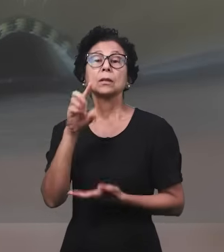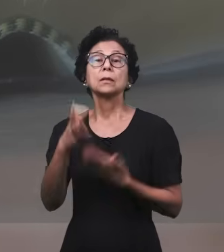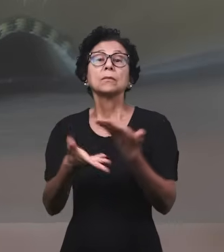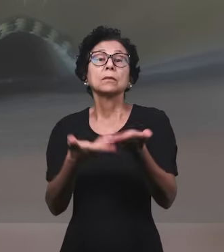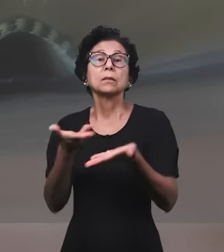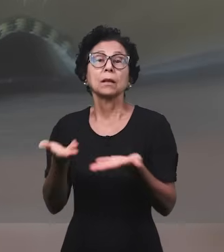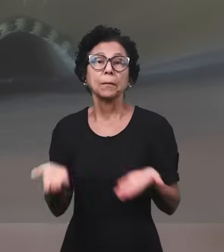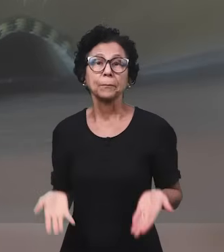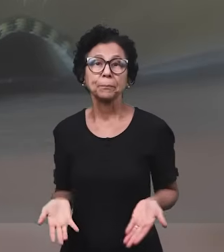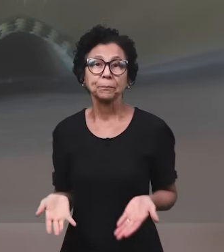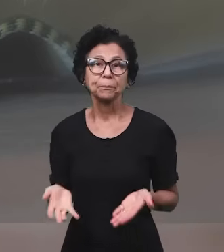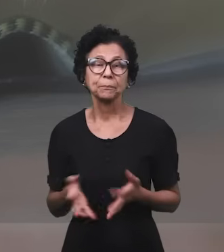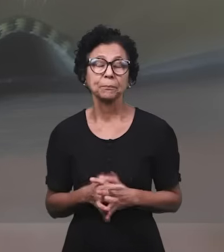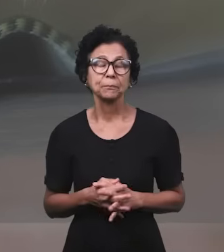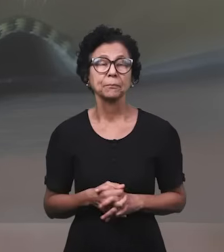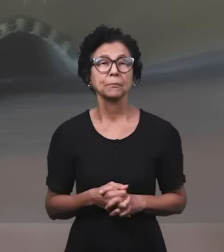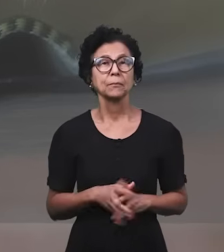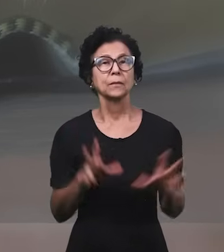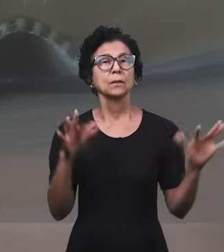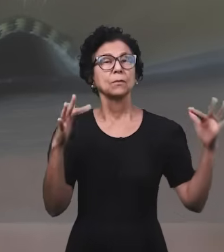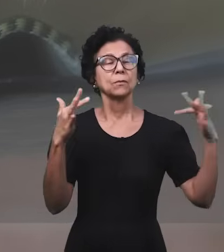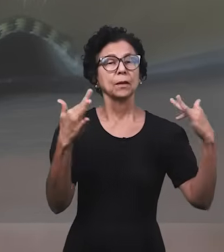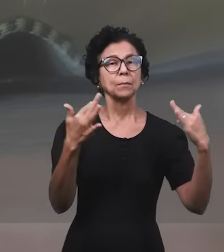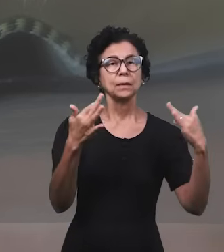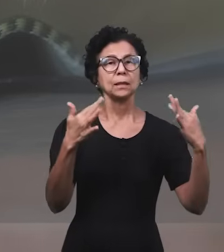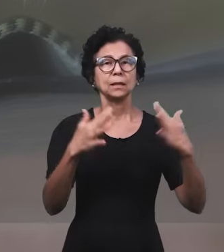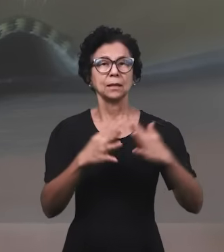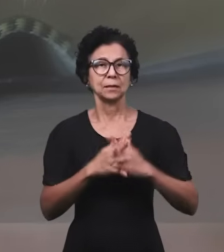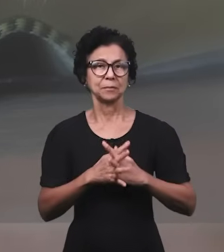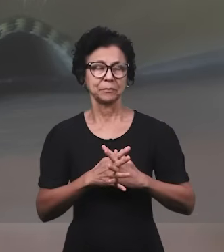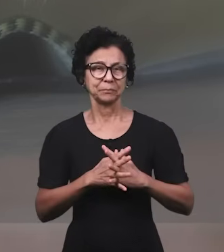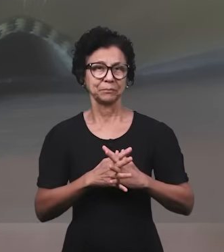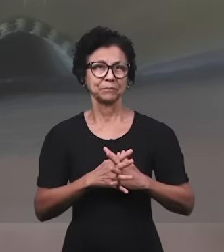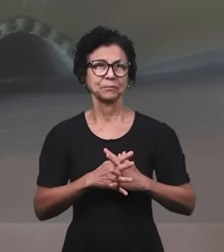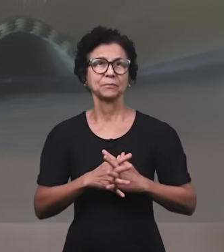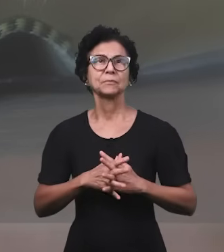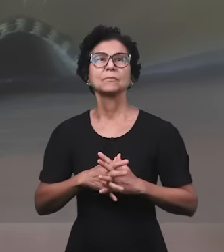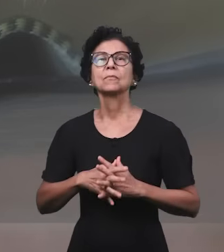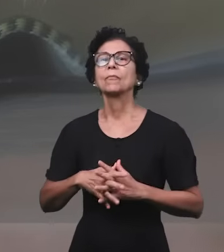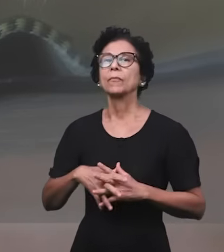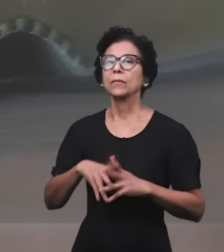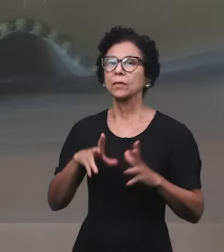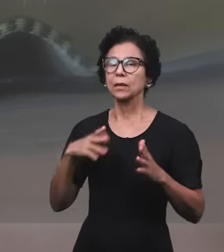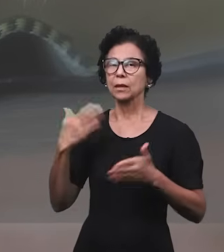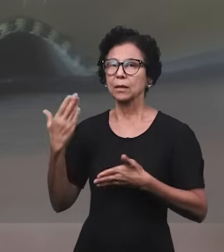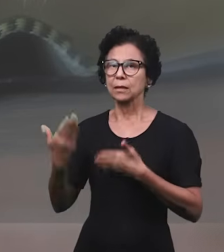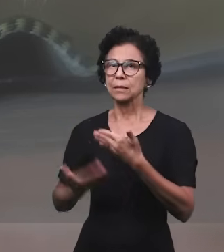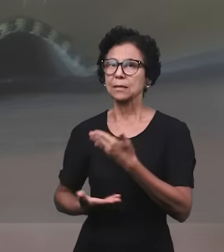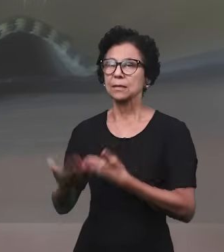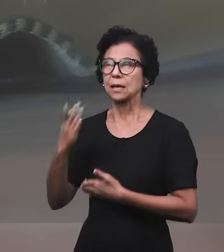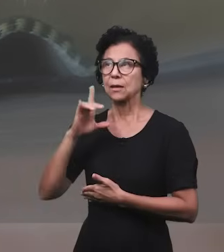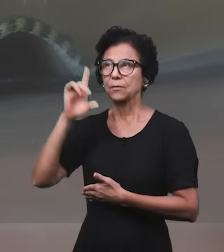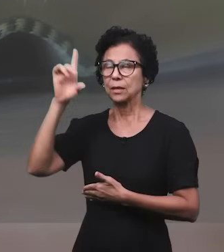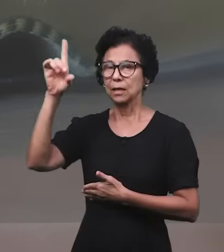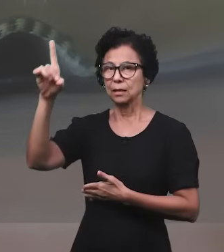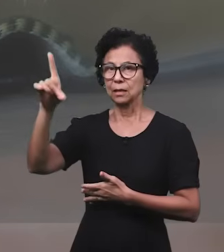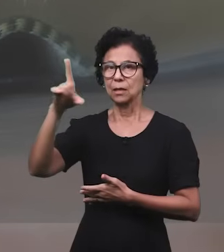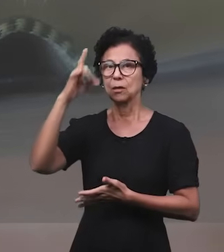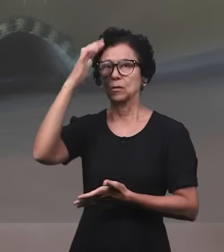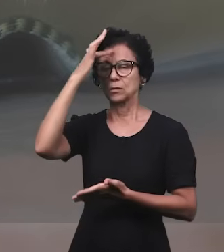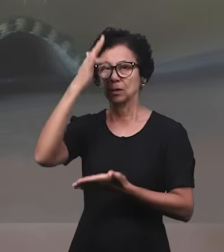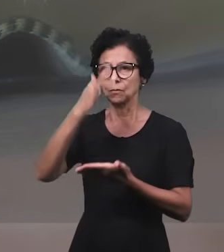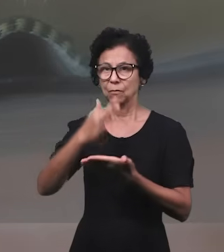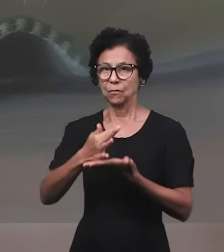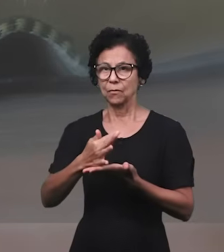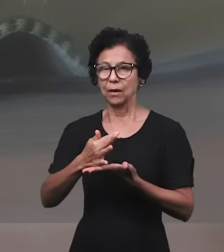Testemunho familiar. Com Deus, lar que glorifica a Deus e serve de exemplo de fé e prosperidade